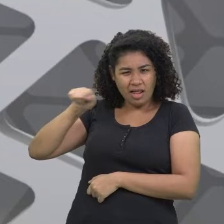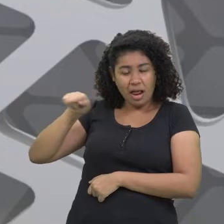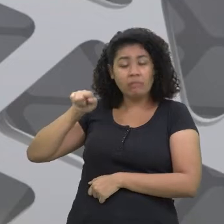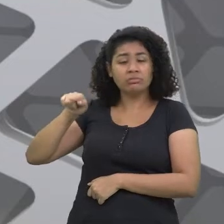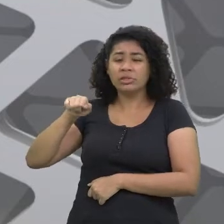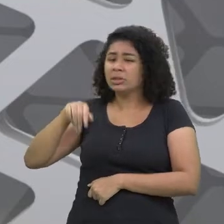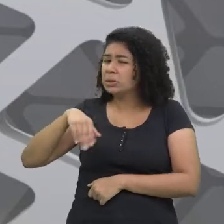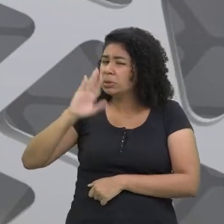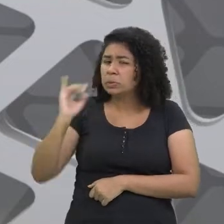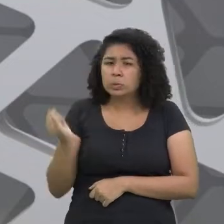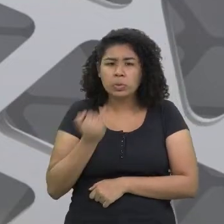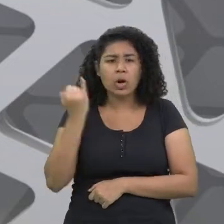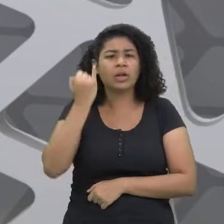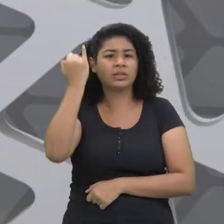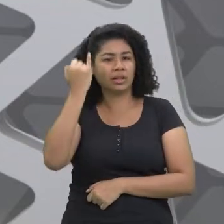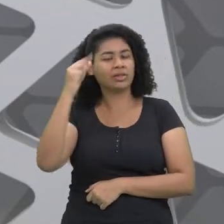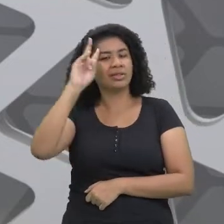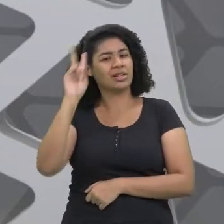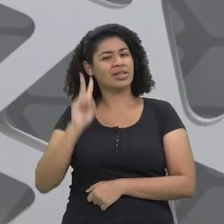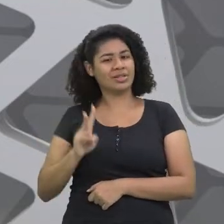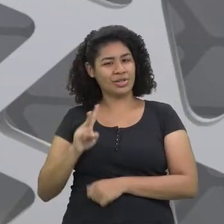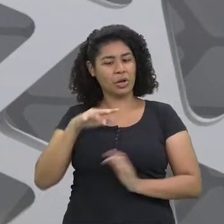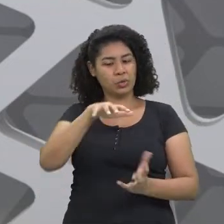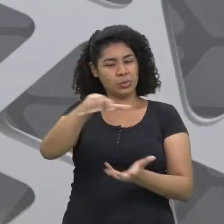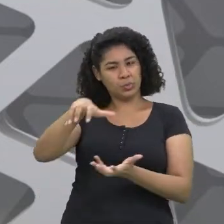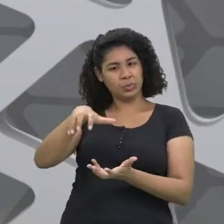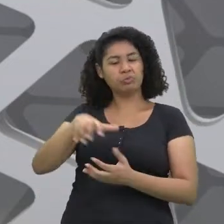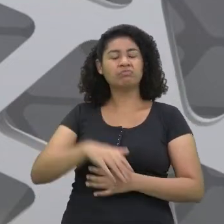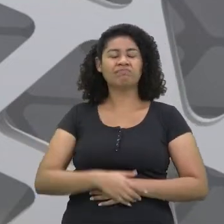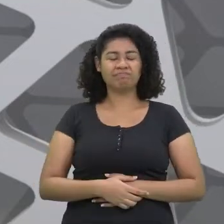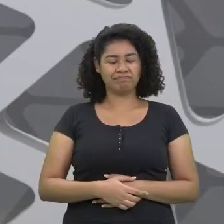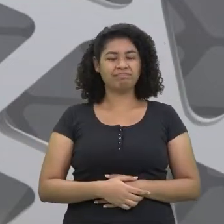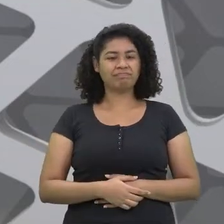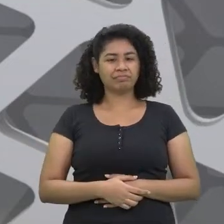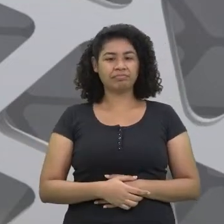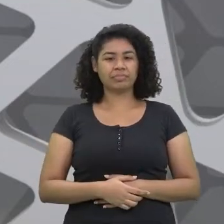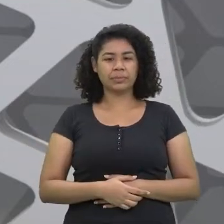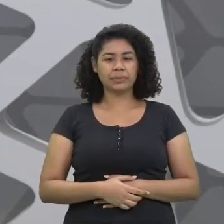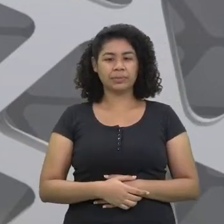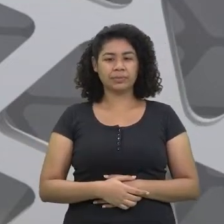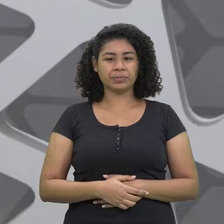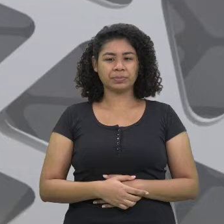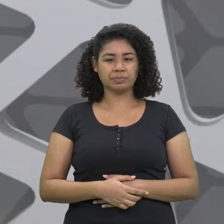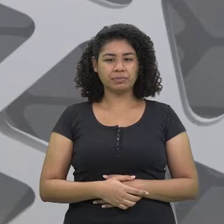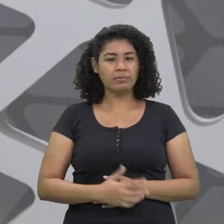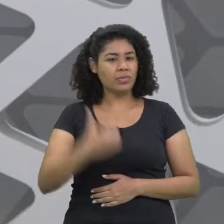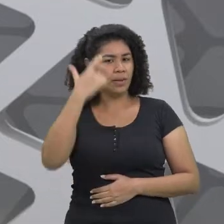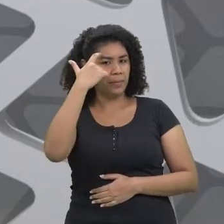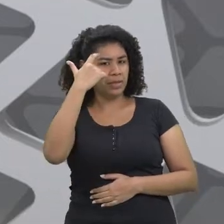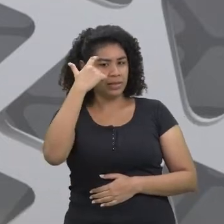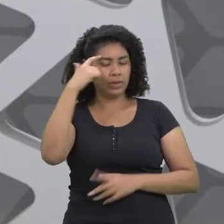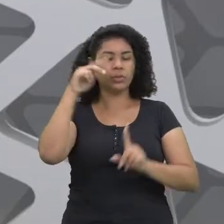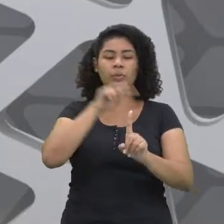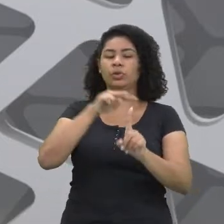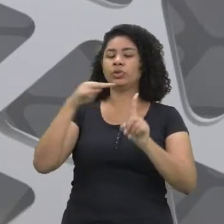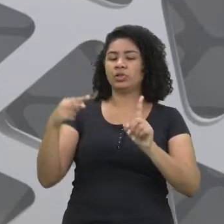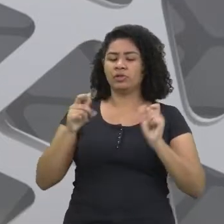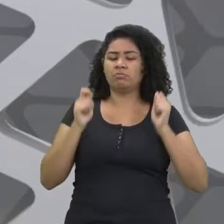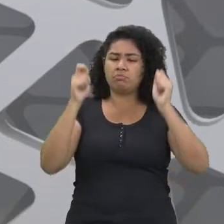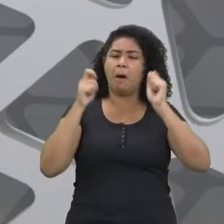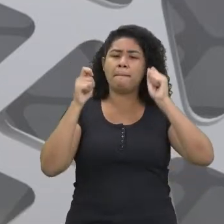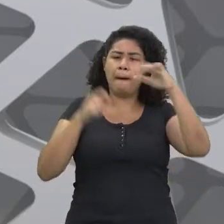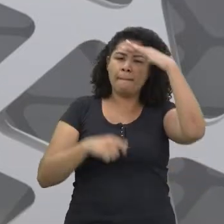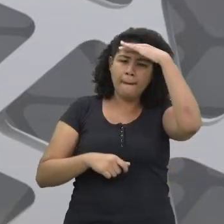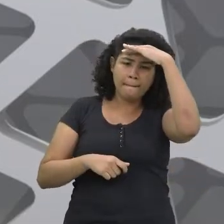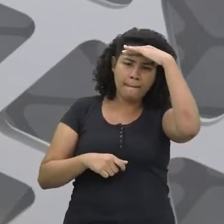fundamental dentro da história mundial, ok? Não somente nessa questão da reforma protestante, do fortalecimento